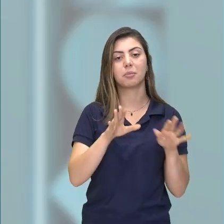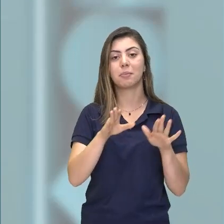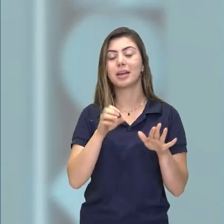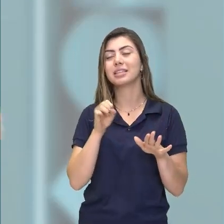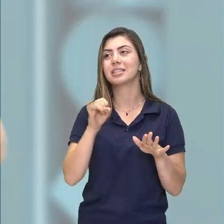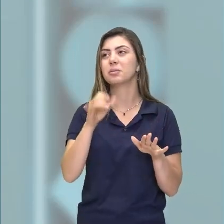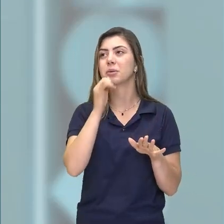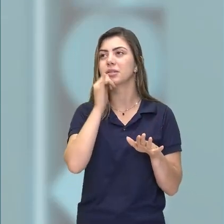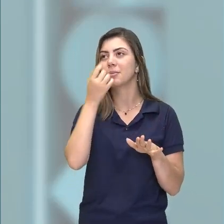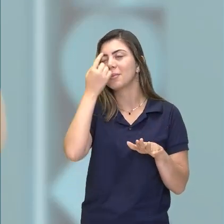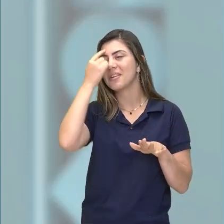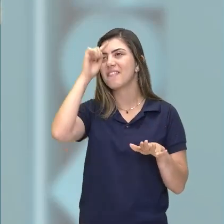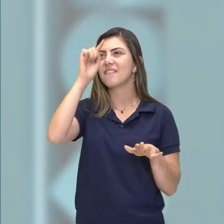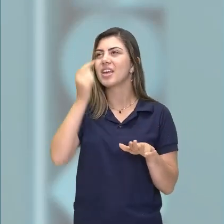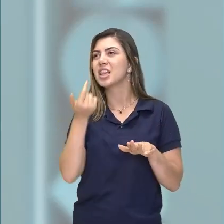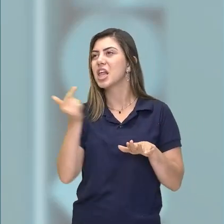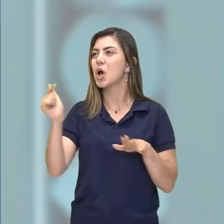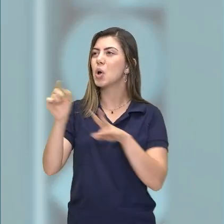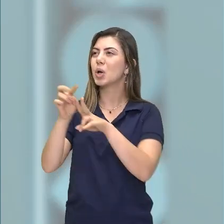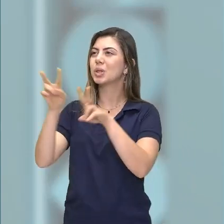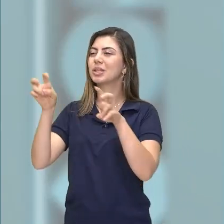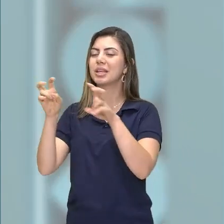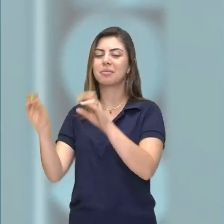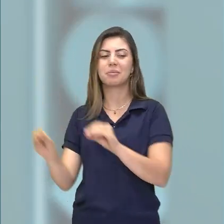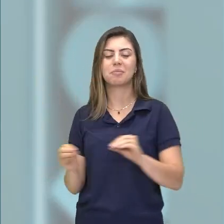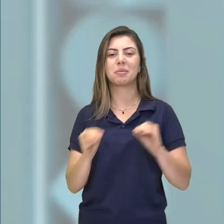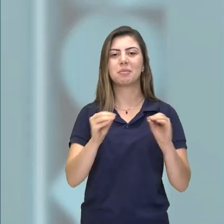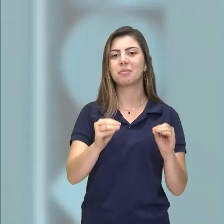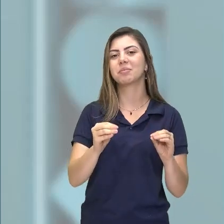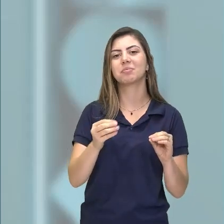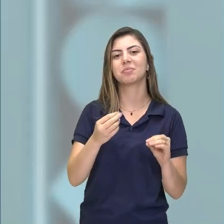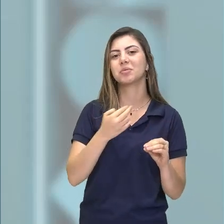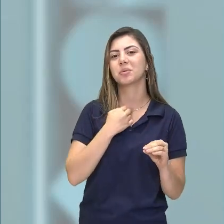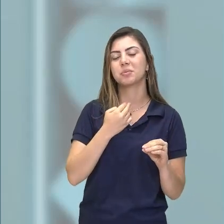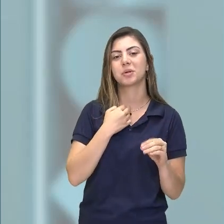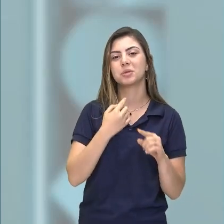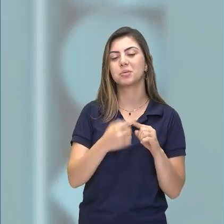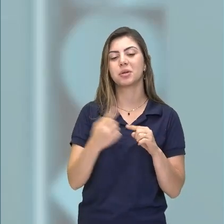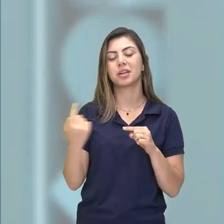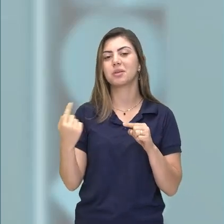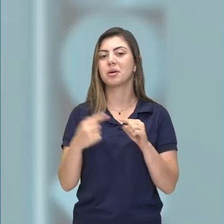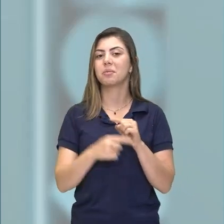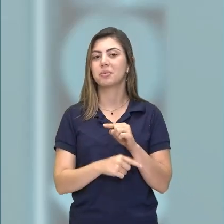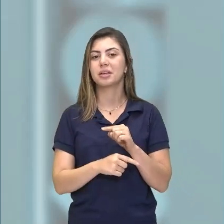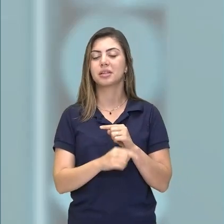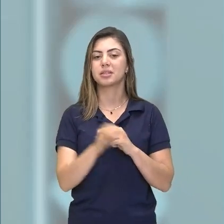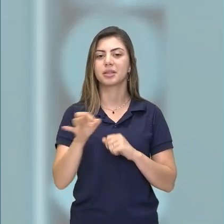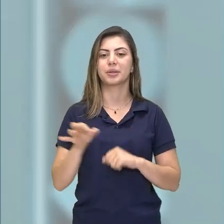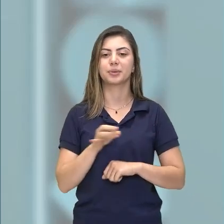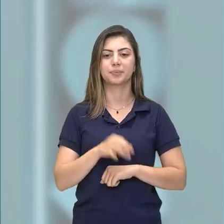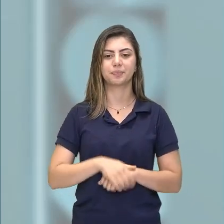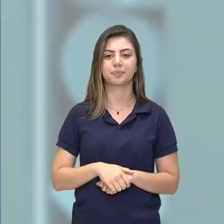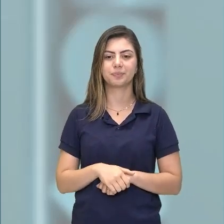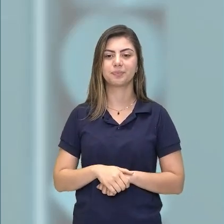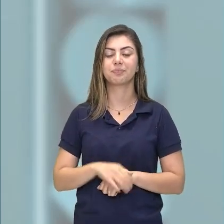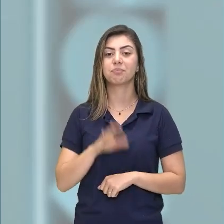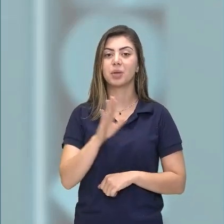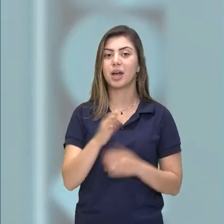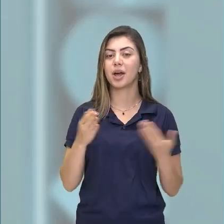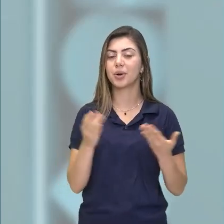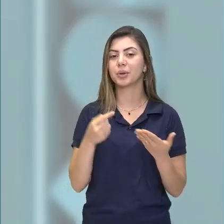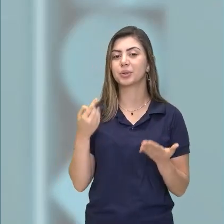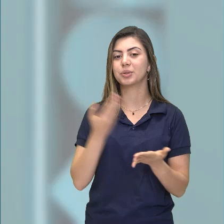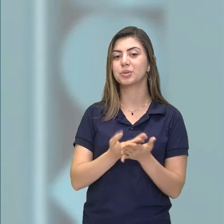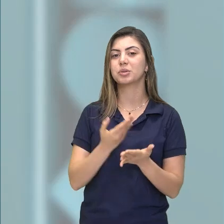não tem nada a ver mesmo com o tema. Você está com uma parte desconectada aí, tá bom? Agora vamos só ver como